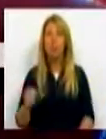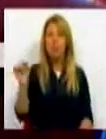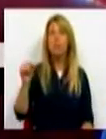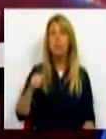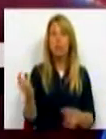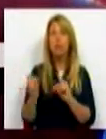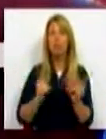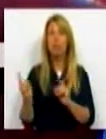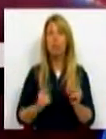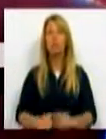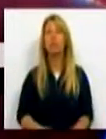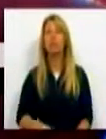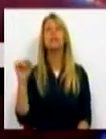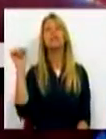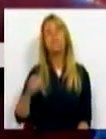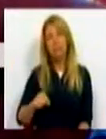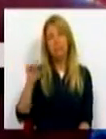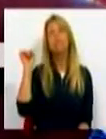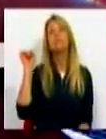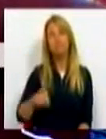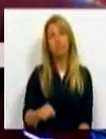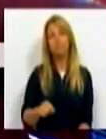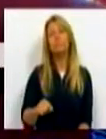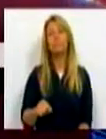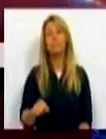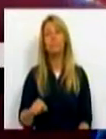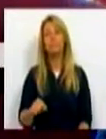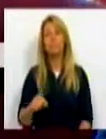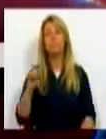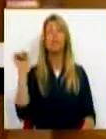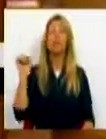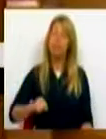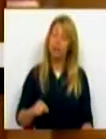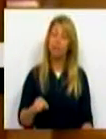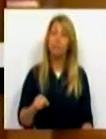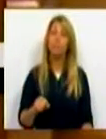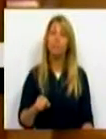são os transportes. Sim, sim, os colégios, sim.